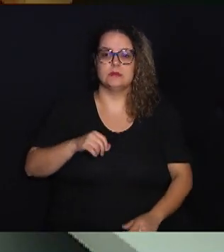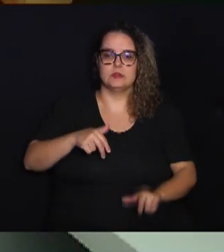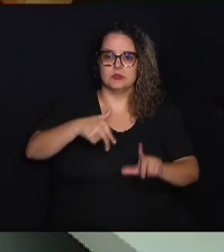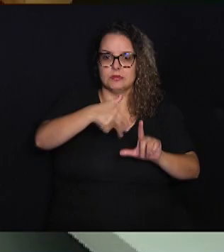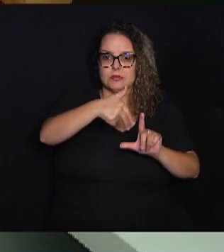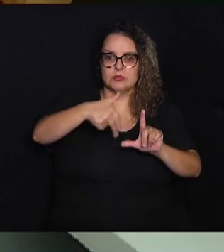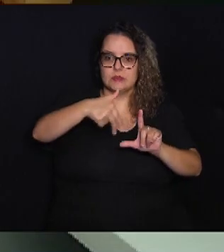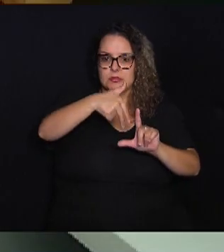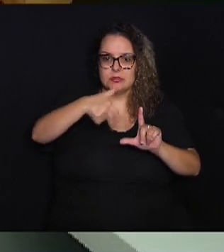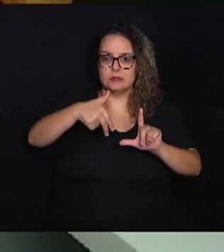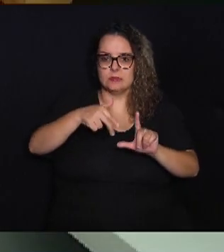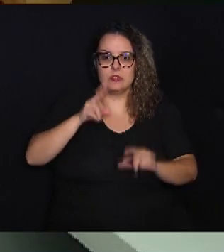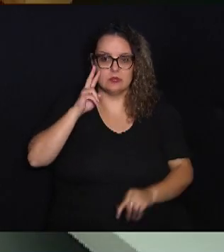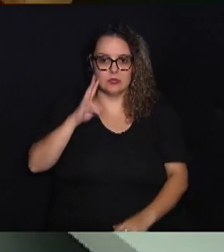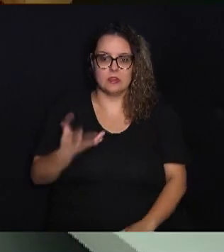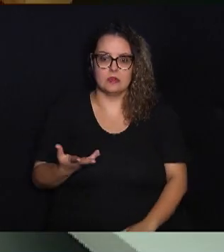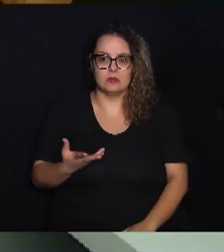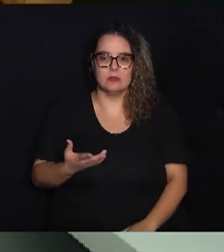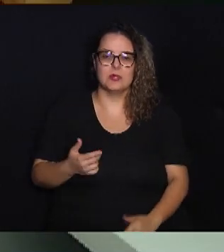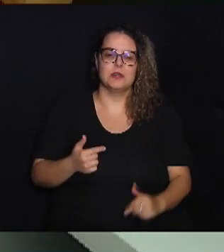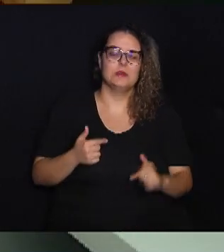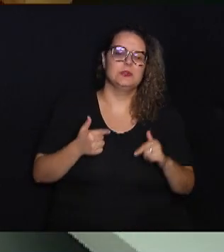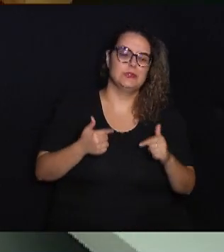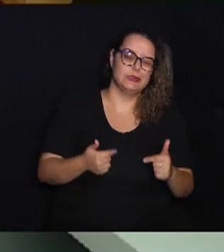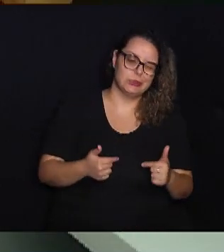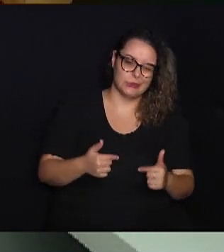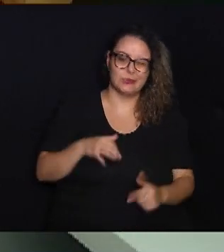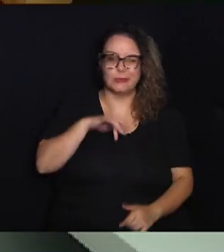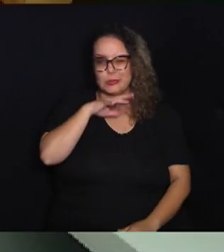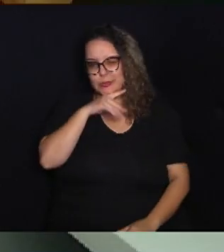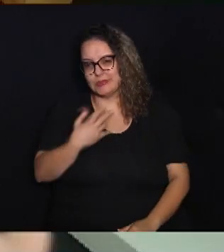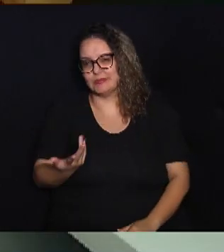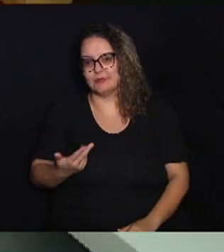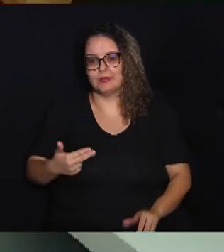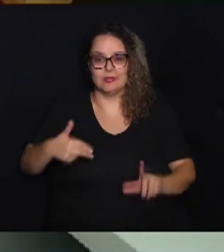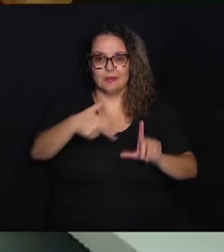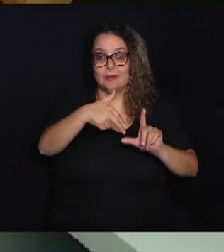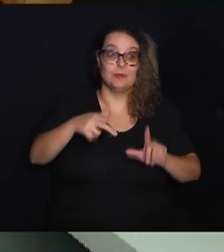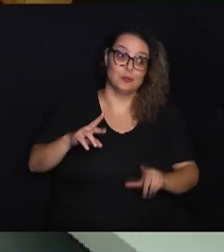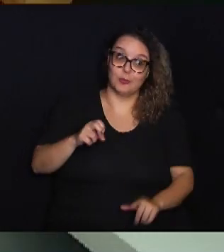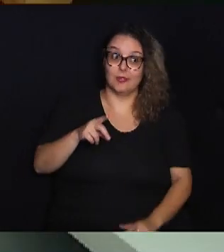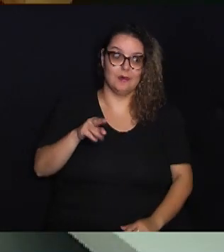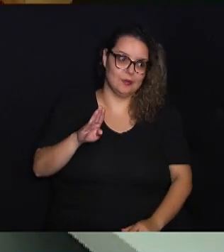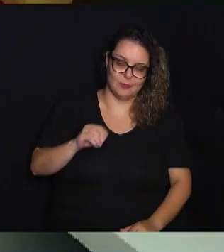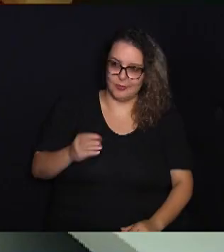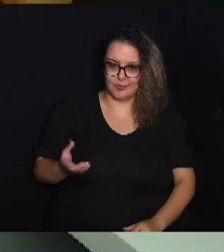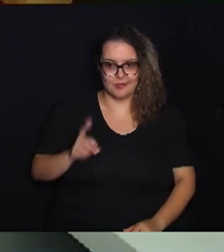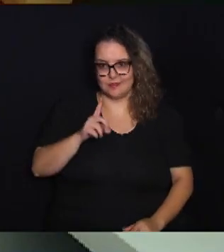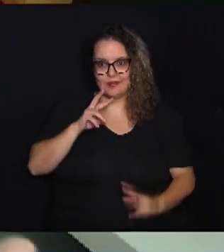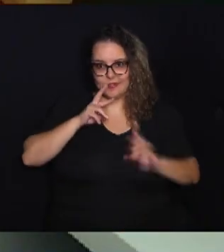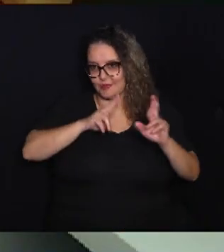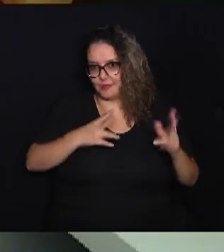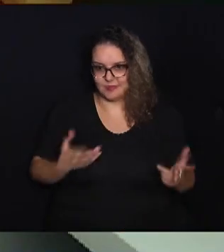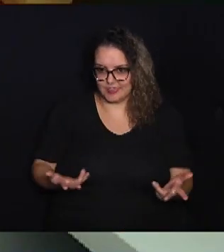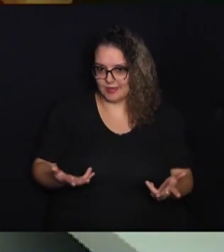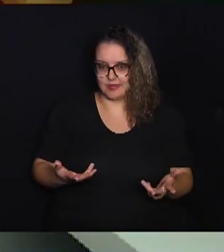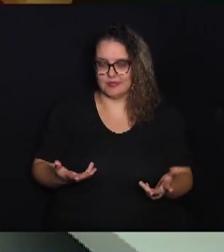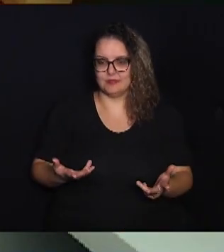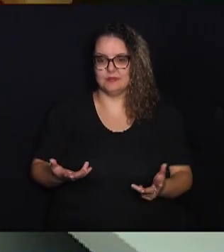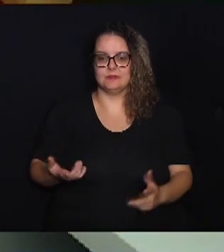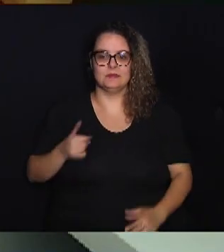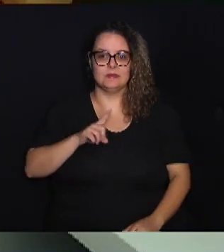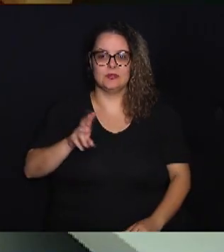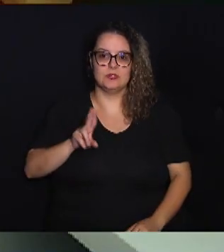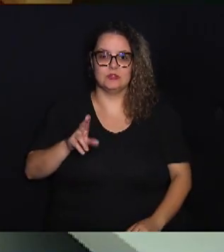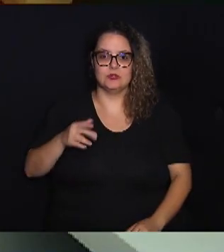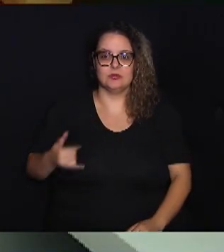dormir, pode ver, mas vai ver uma coisa bem chata, bem monótona. Vai ver um filme do Rambo que você não vai dormir, né? Não usar o celular